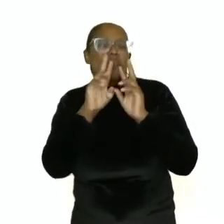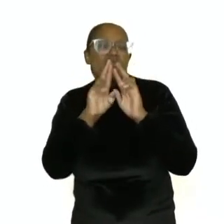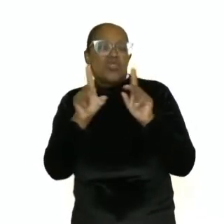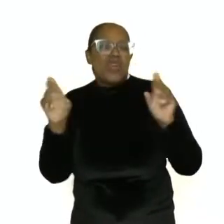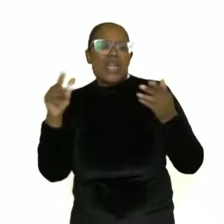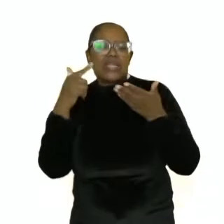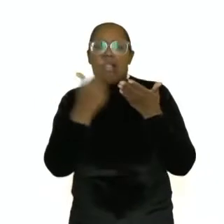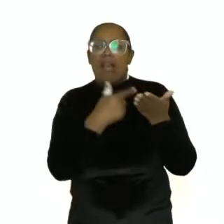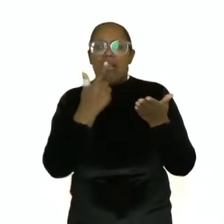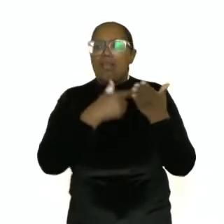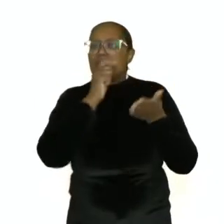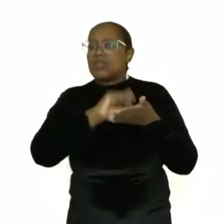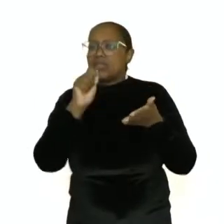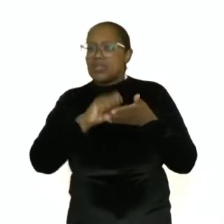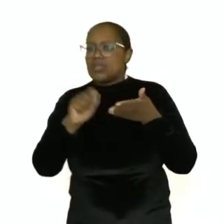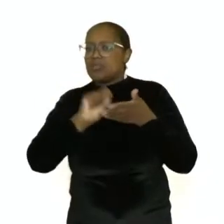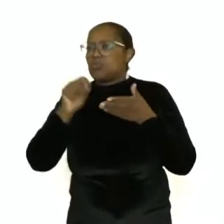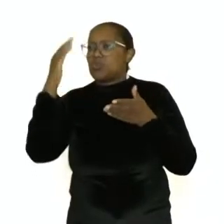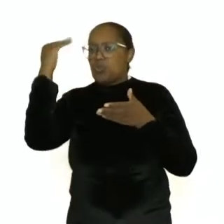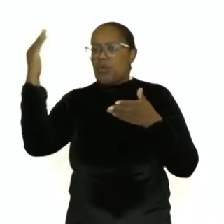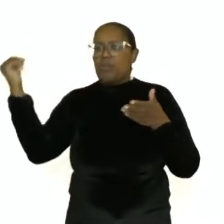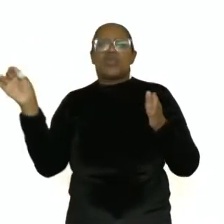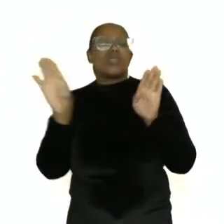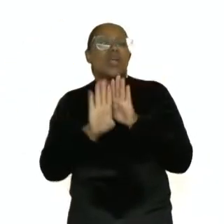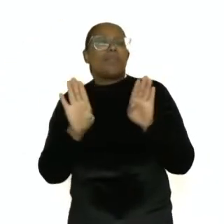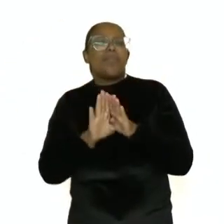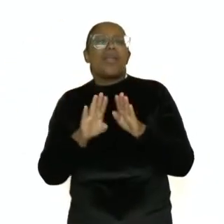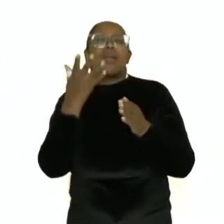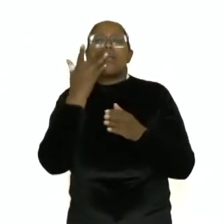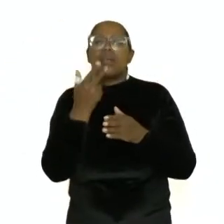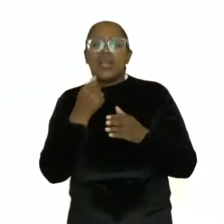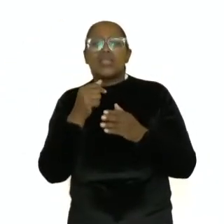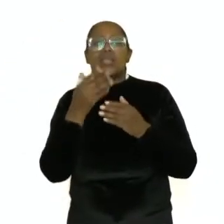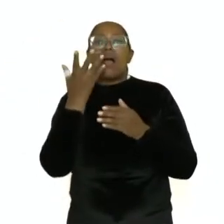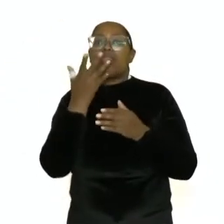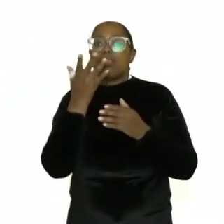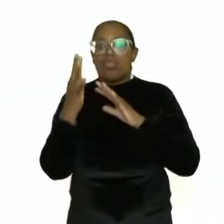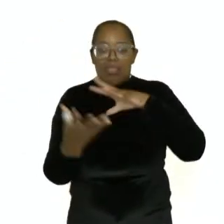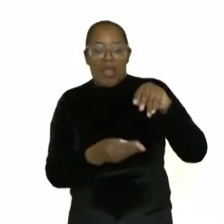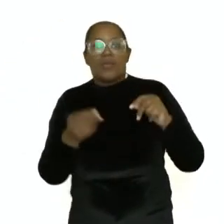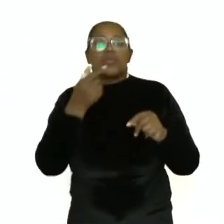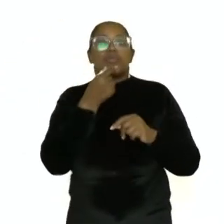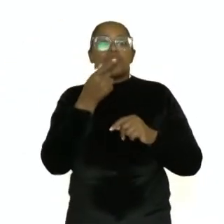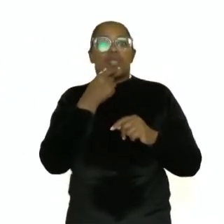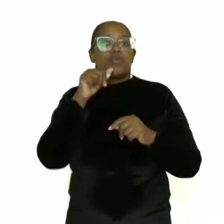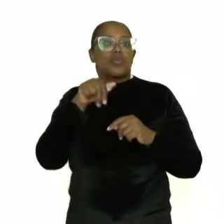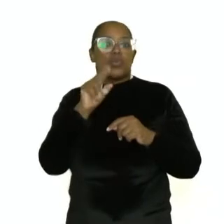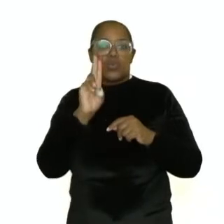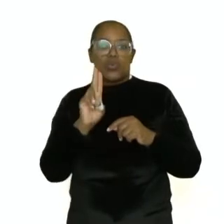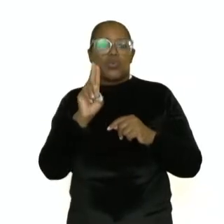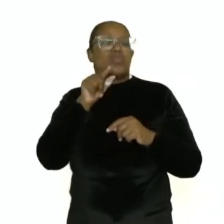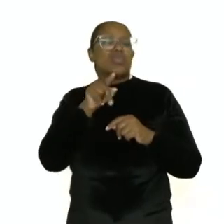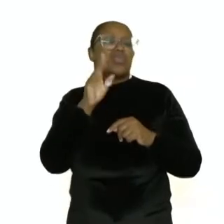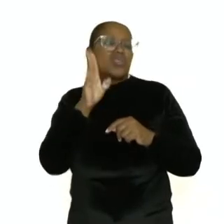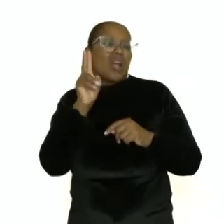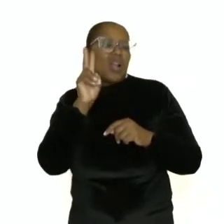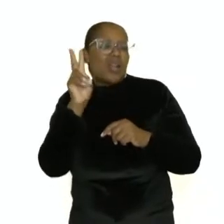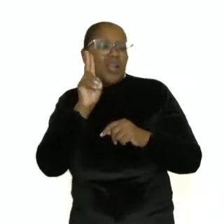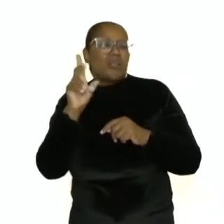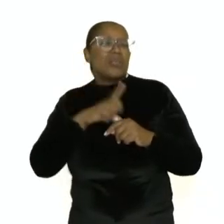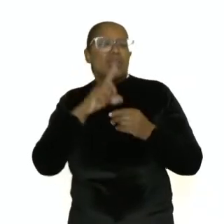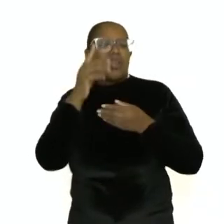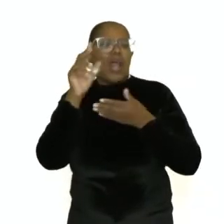Outros Heróis, Infância, A Terra dos Meninos Pelados, entre outros. Você se lembra de já ter lido algum